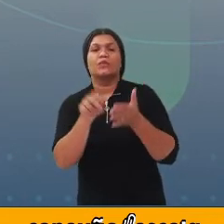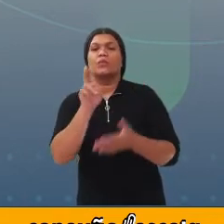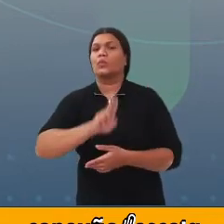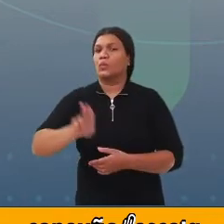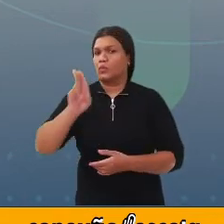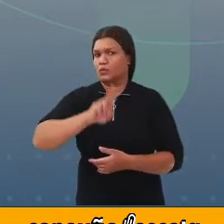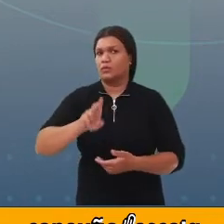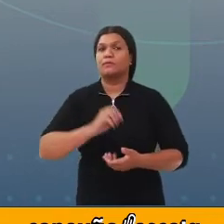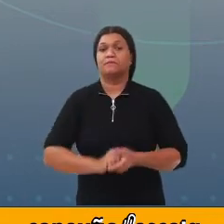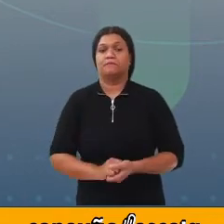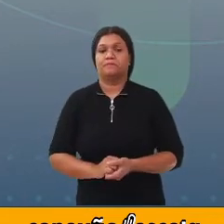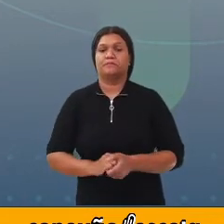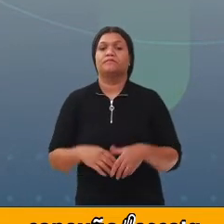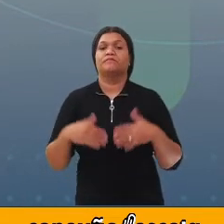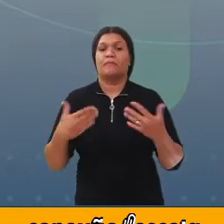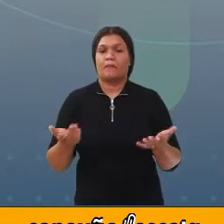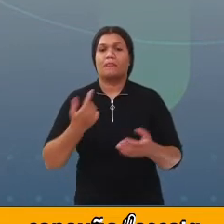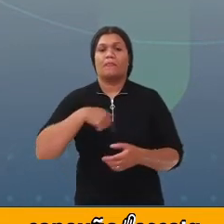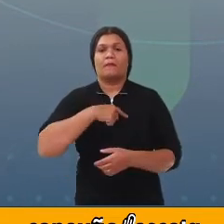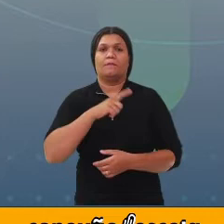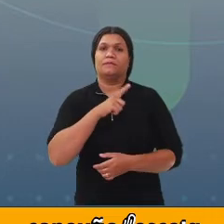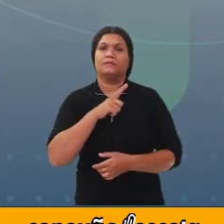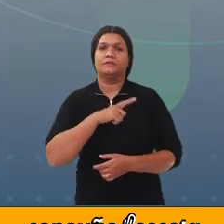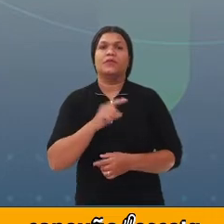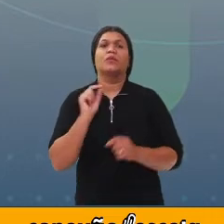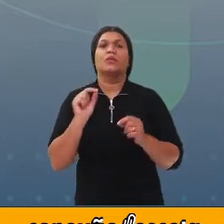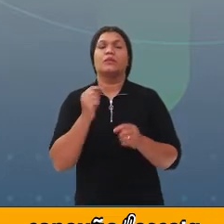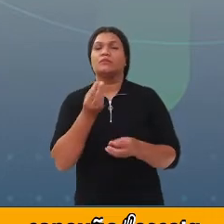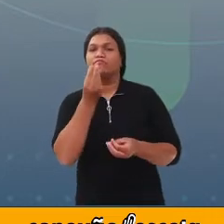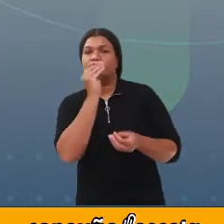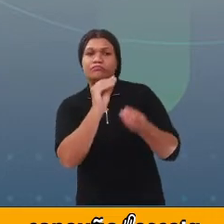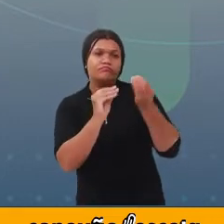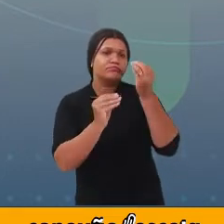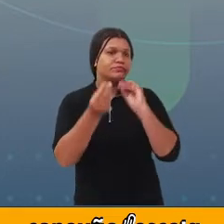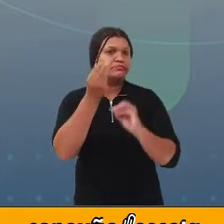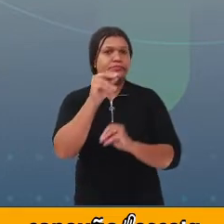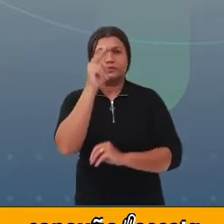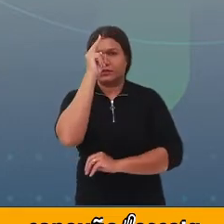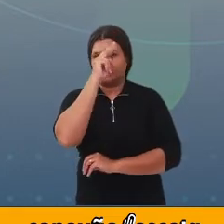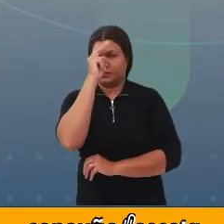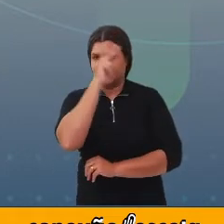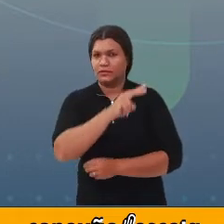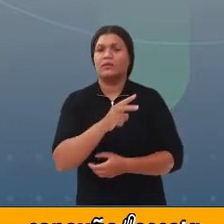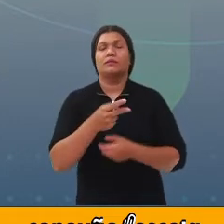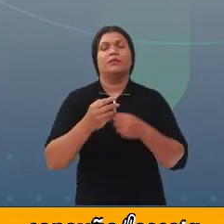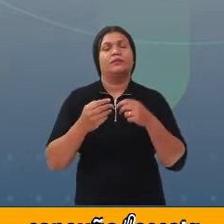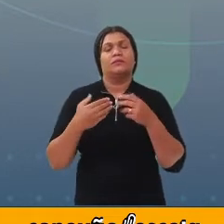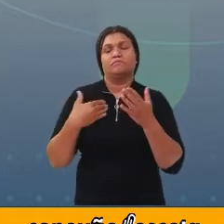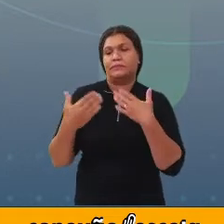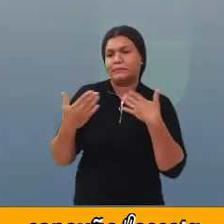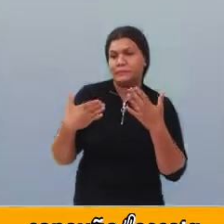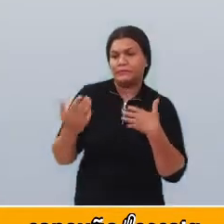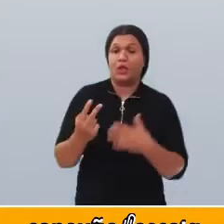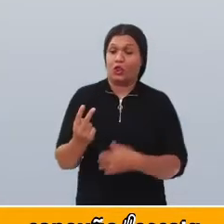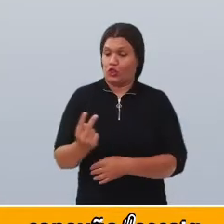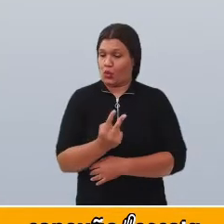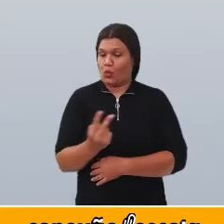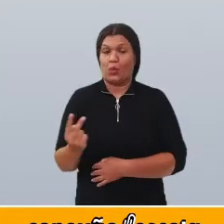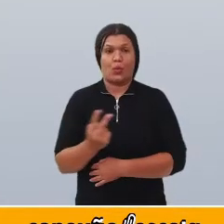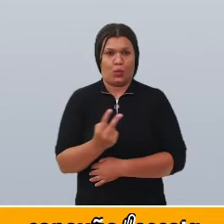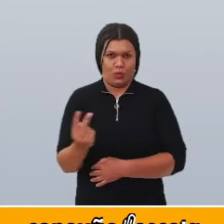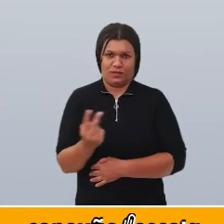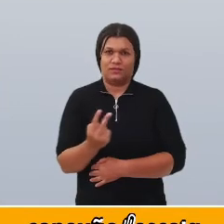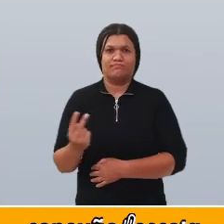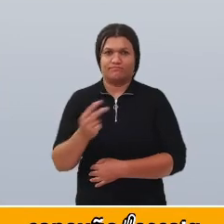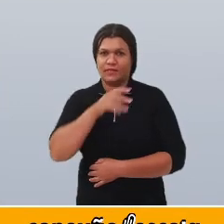utilizados. Então, nós temos aqui, para compor a narrativa, o diálogo entre esses dois personagens,